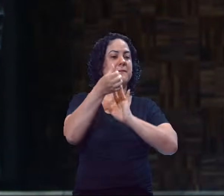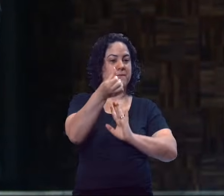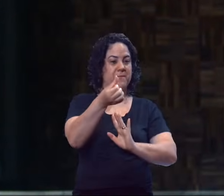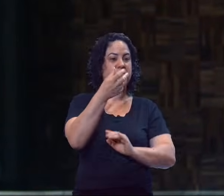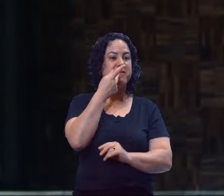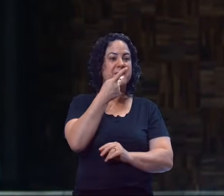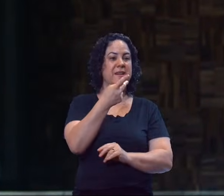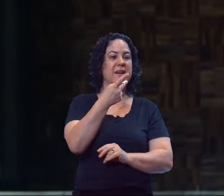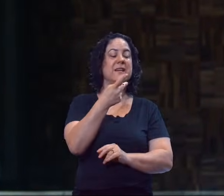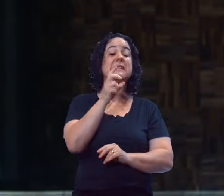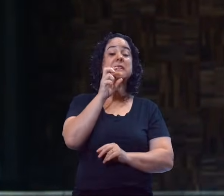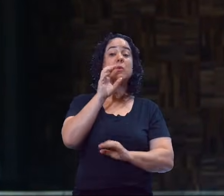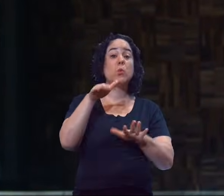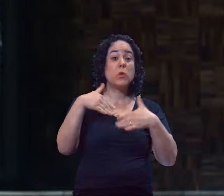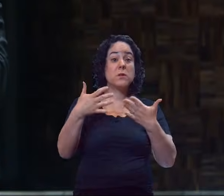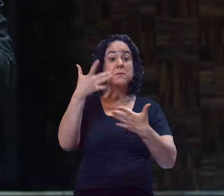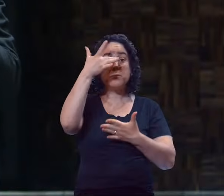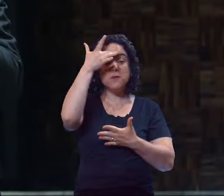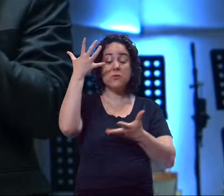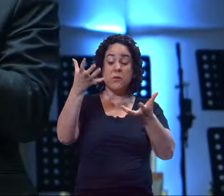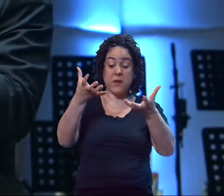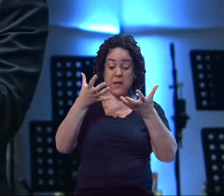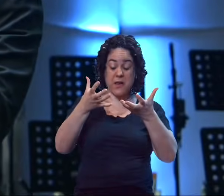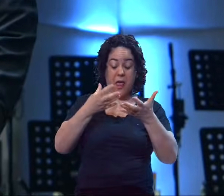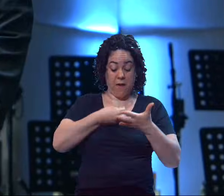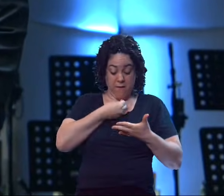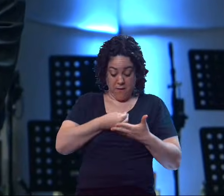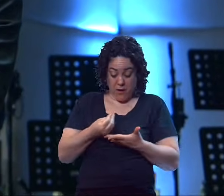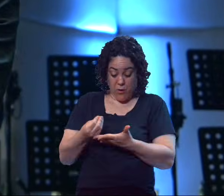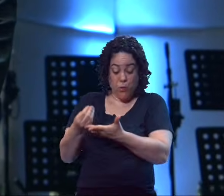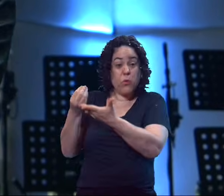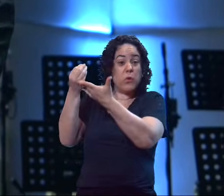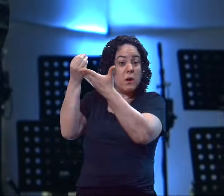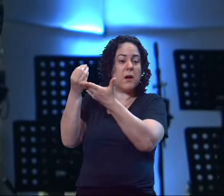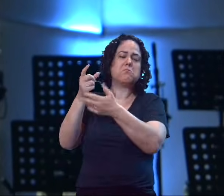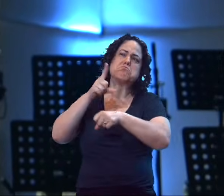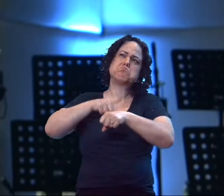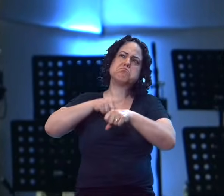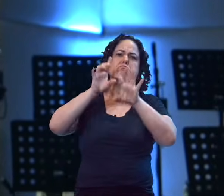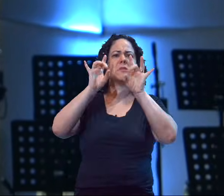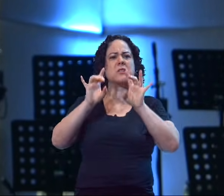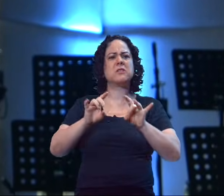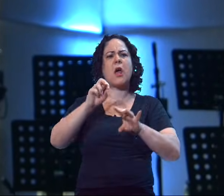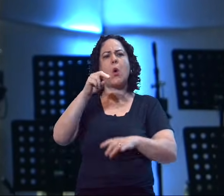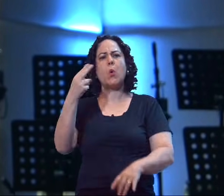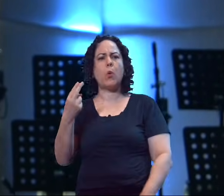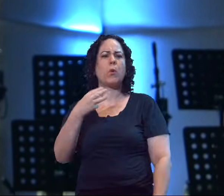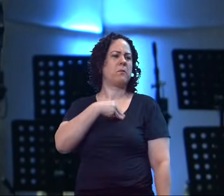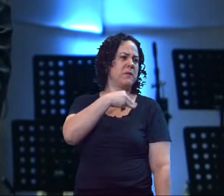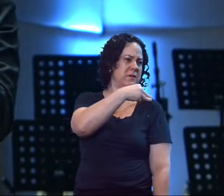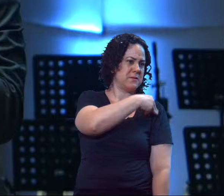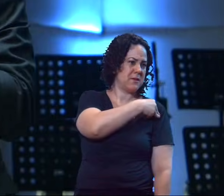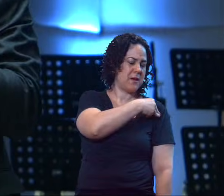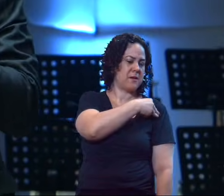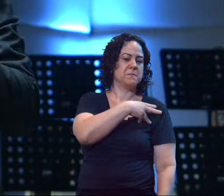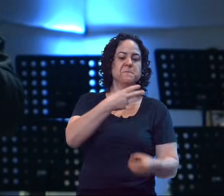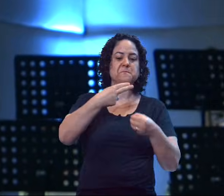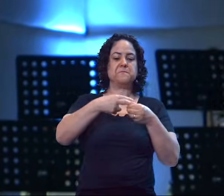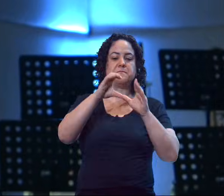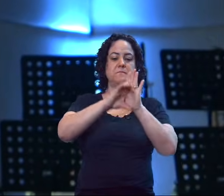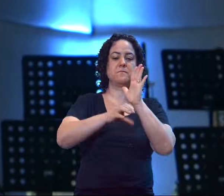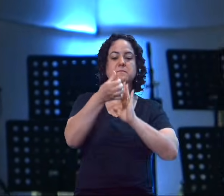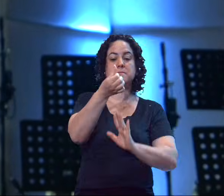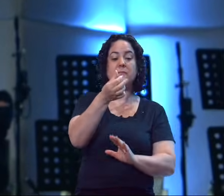se consagrar, ou para um momento especial, ou para um ministério na sua vida, em Números 6, a